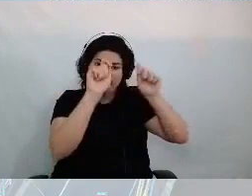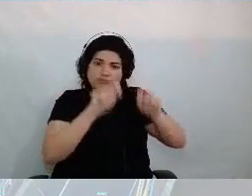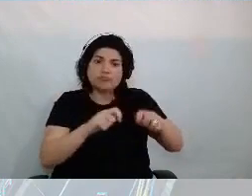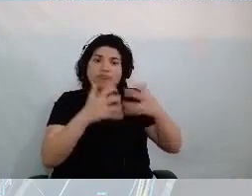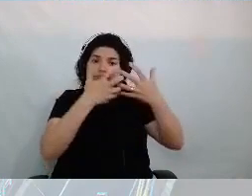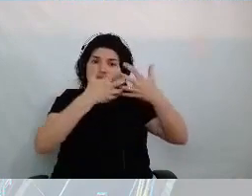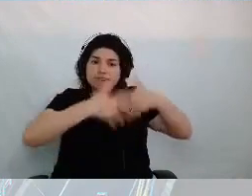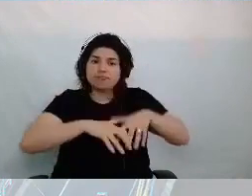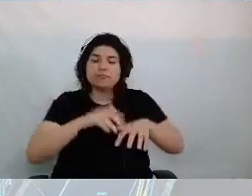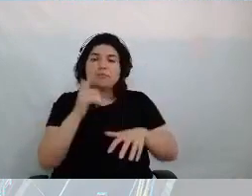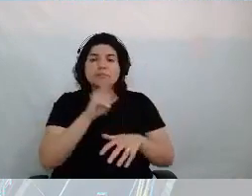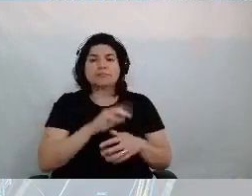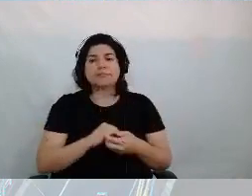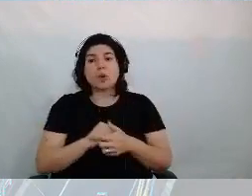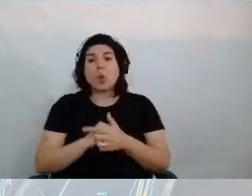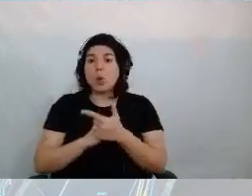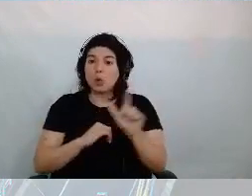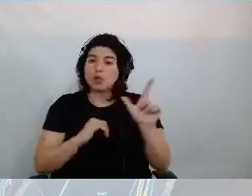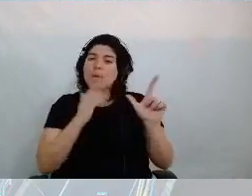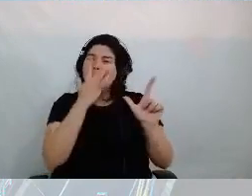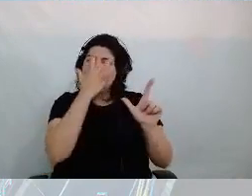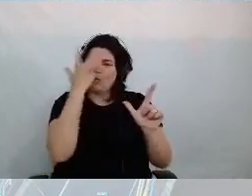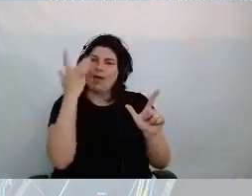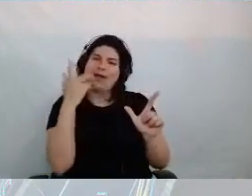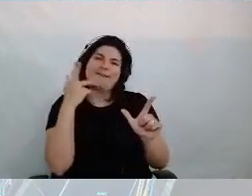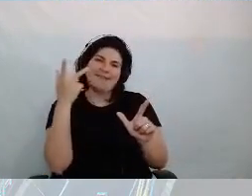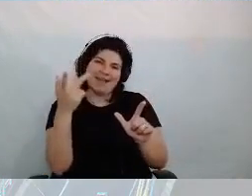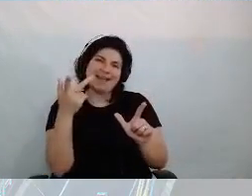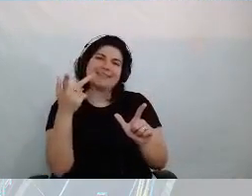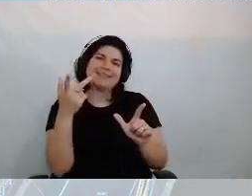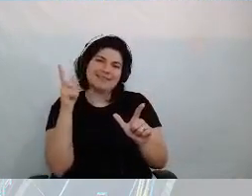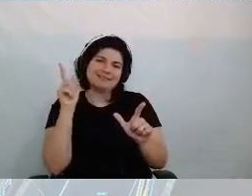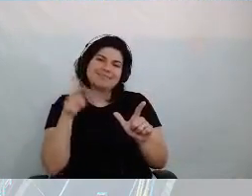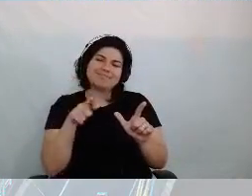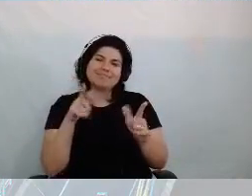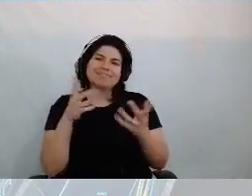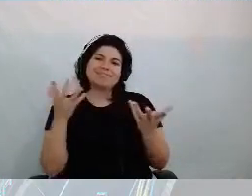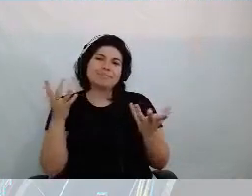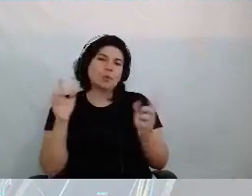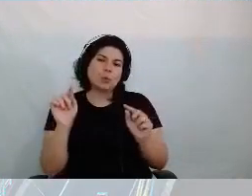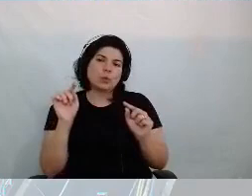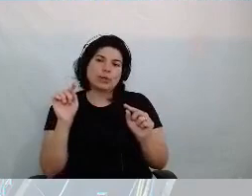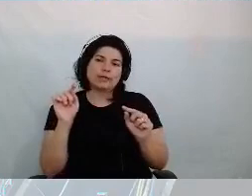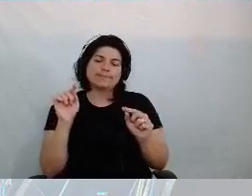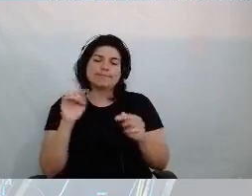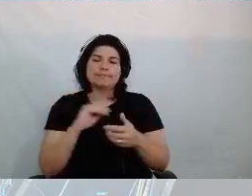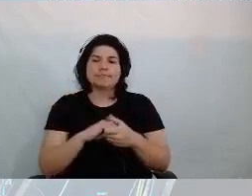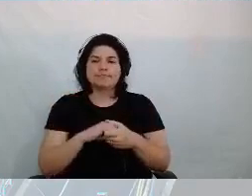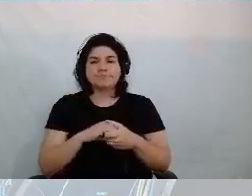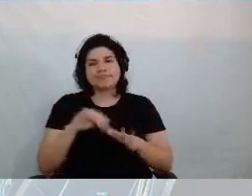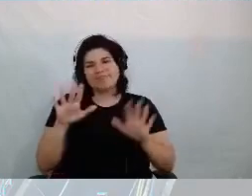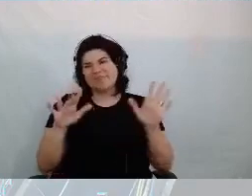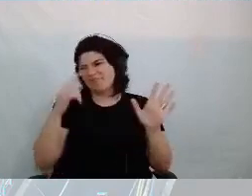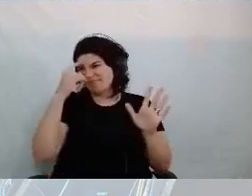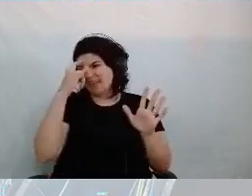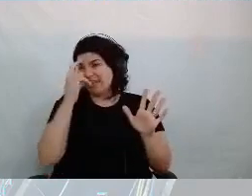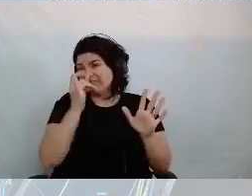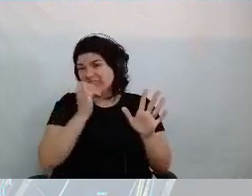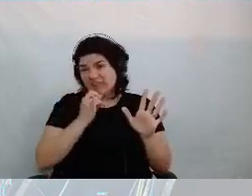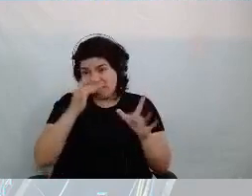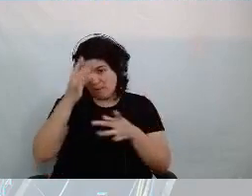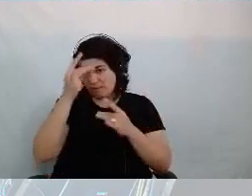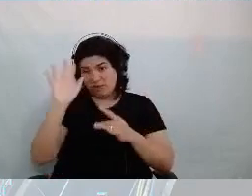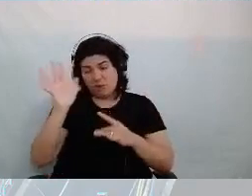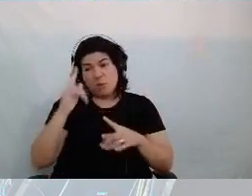Outro mito que a gente tem, né, na verdade, algumas vezes é uma muleta. Eu não vou testar performance porque eu não tenho uma réplica